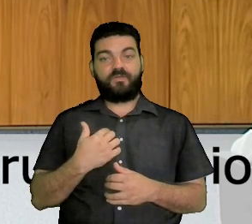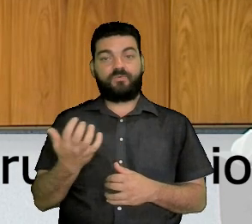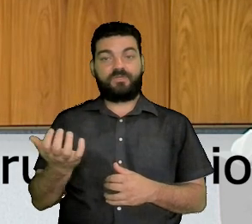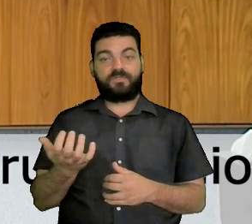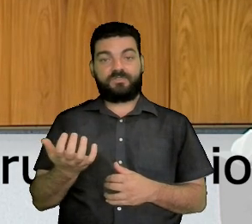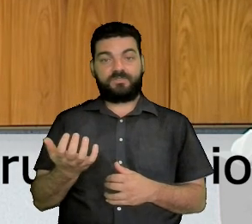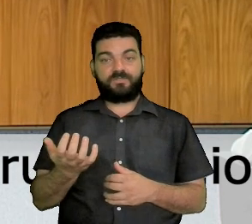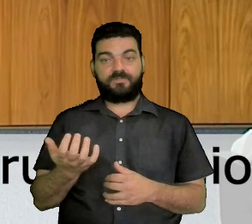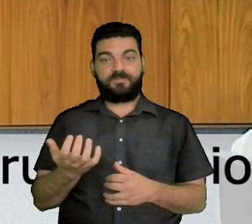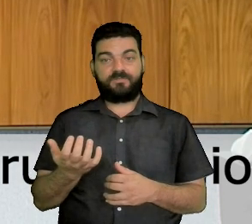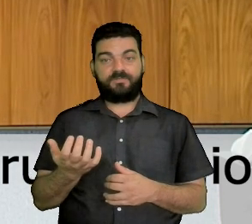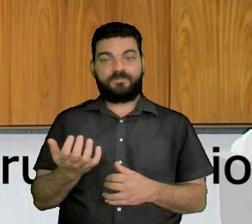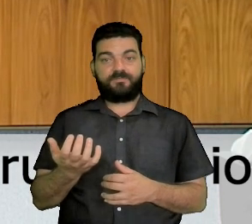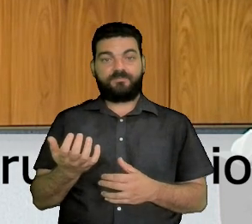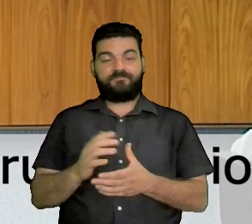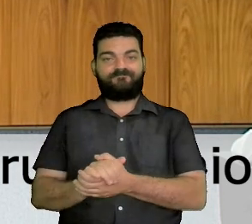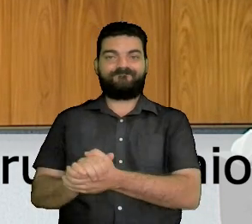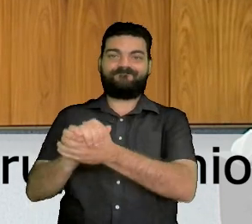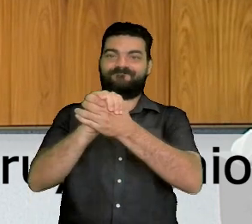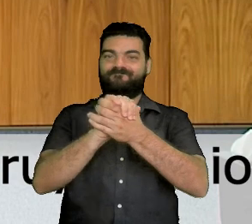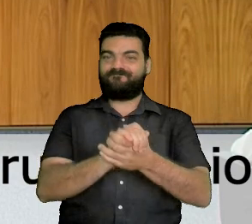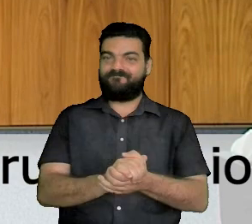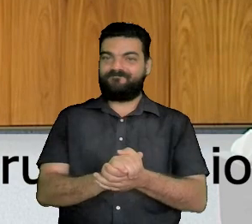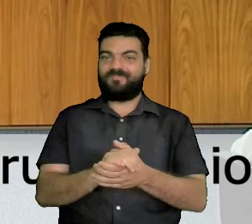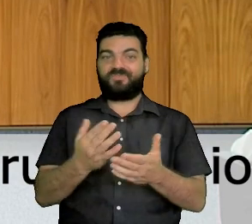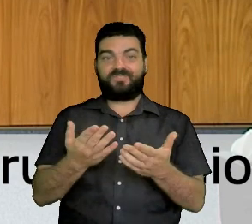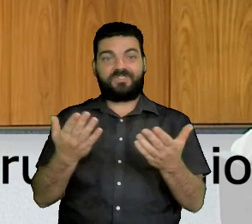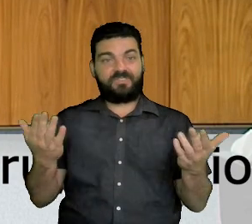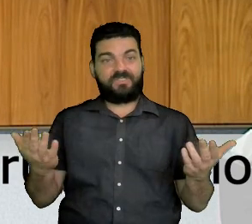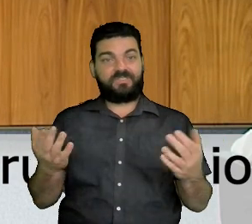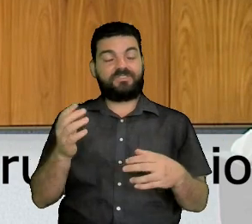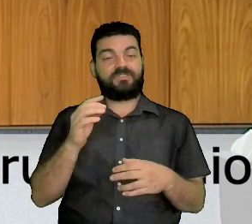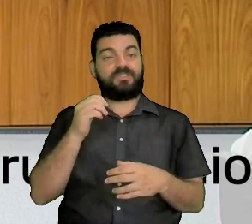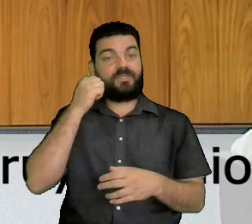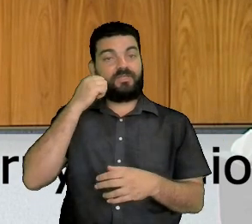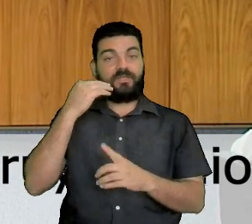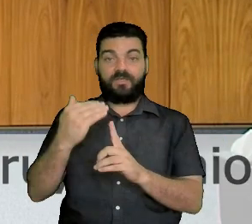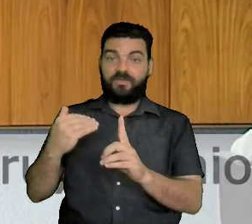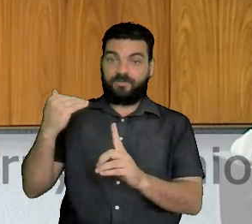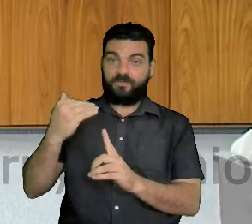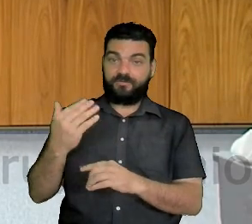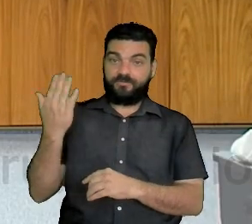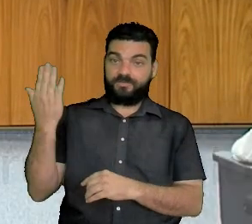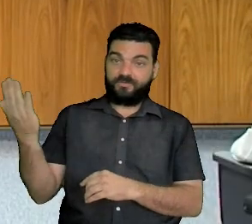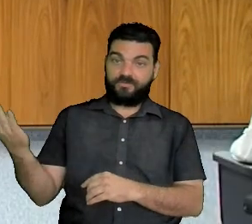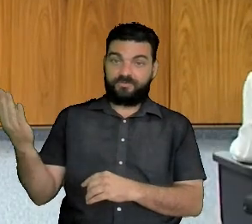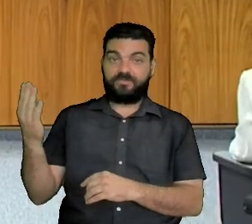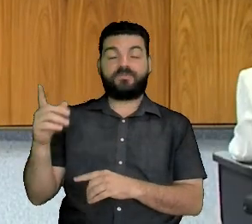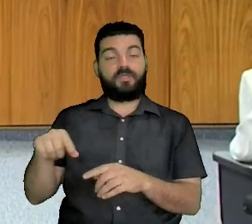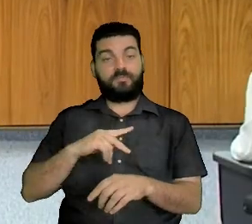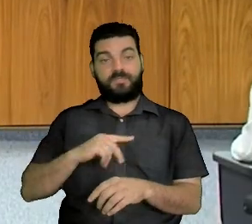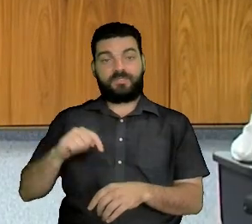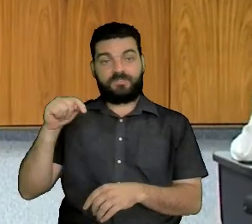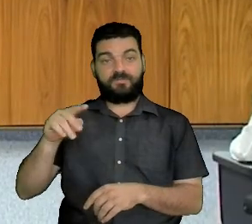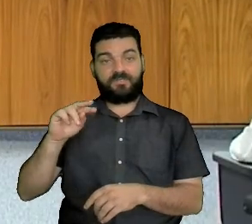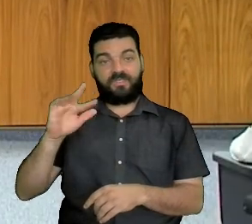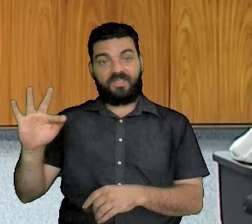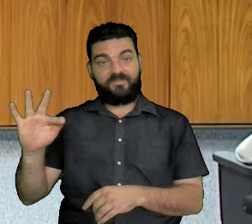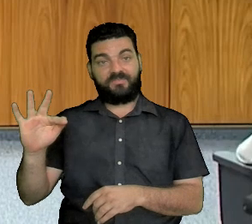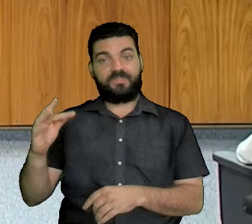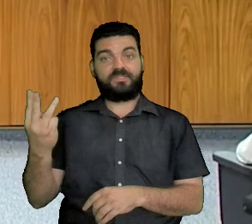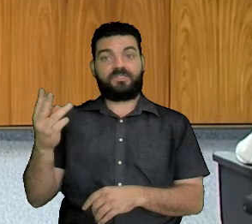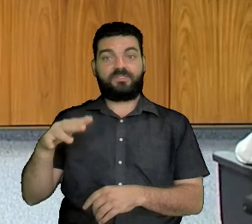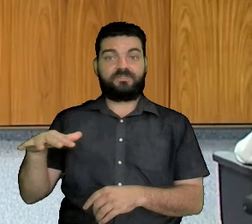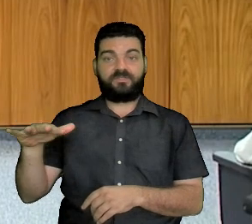inicialmente, de cumprimentar também a doutora Terezinha Caserta, nossa querida presidente do Tribunal da Terceira